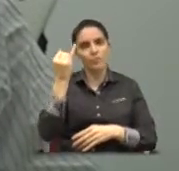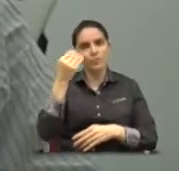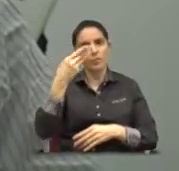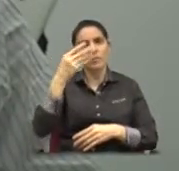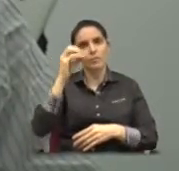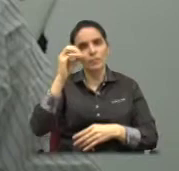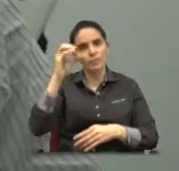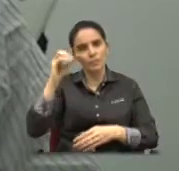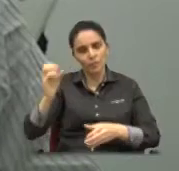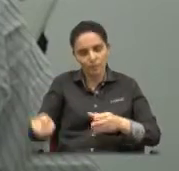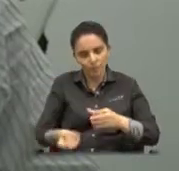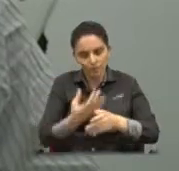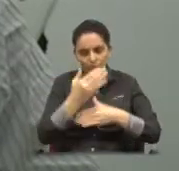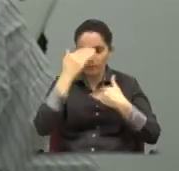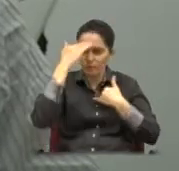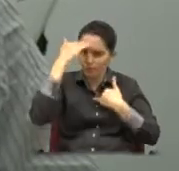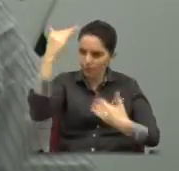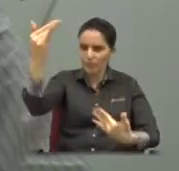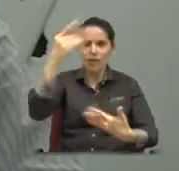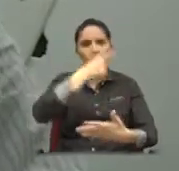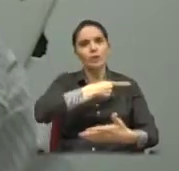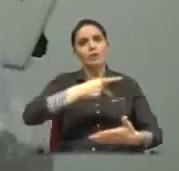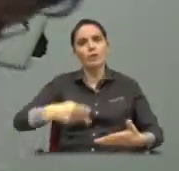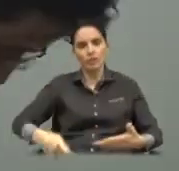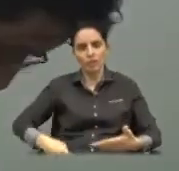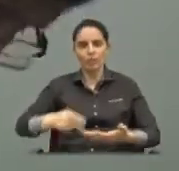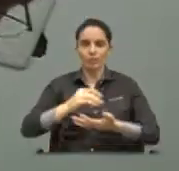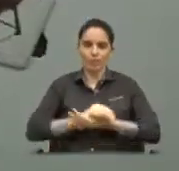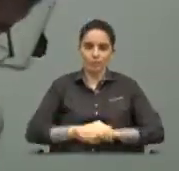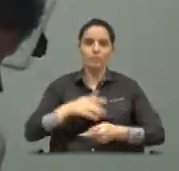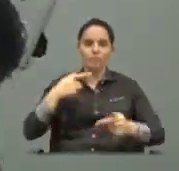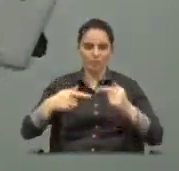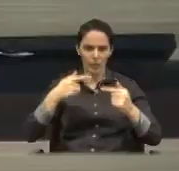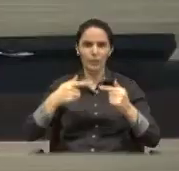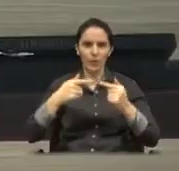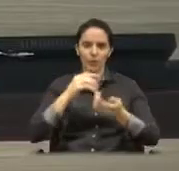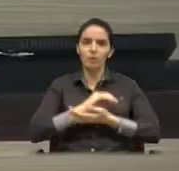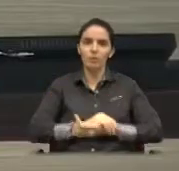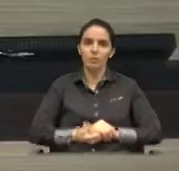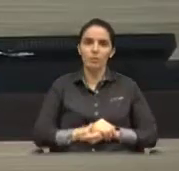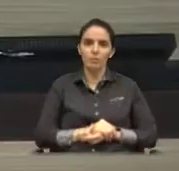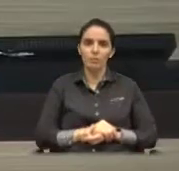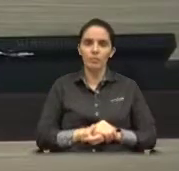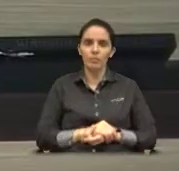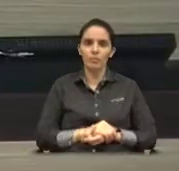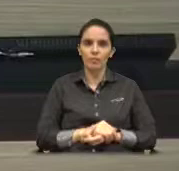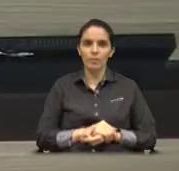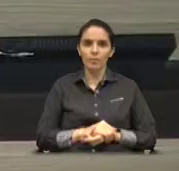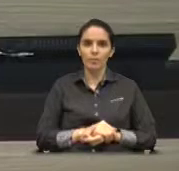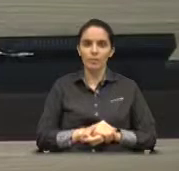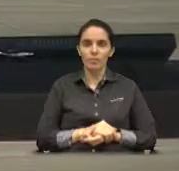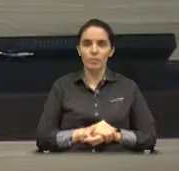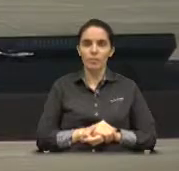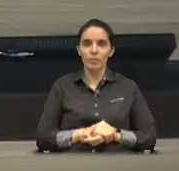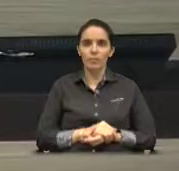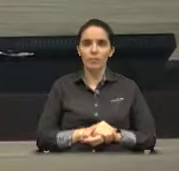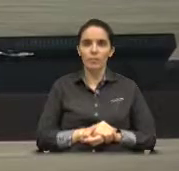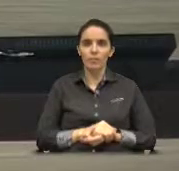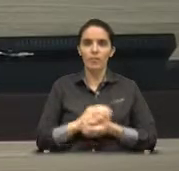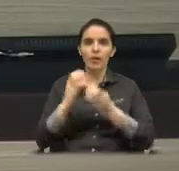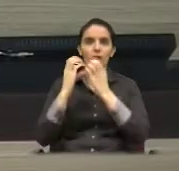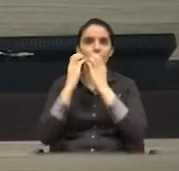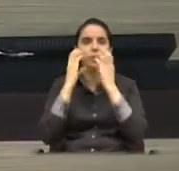anos. Muito obrigado, senhor presidente. Continua em discussão. Desejo. A palavra, vereador Mirdo